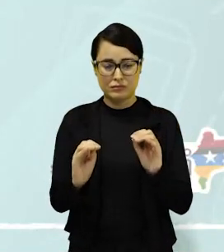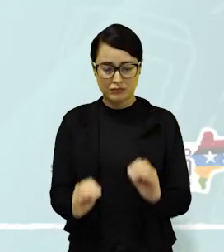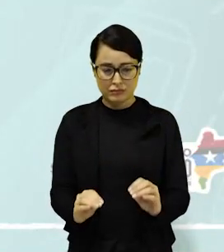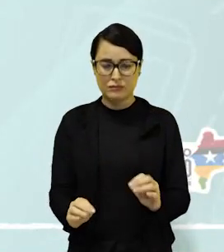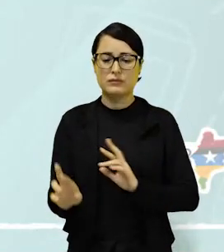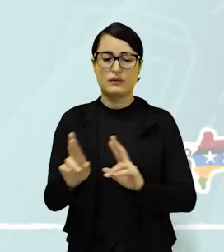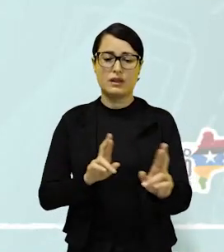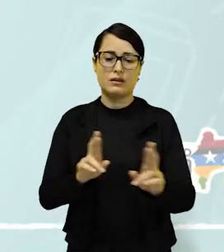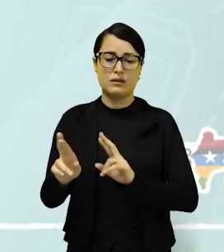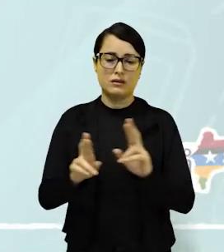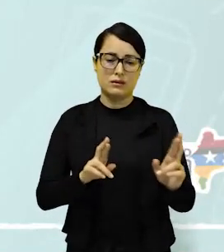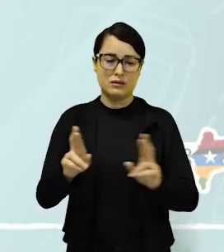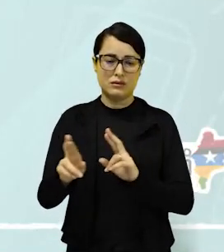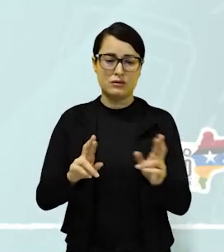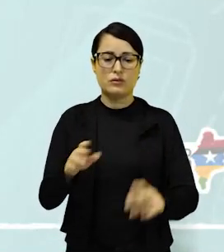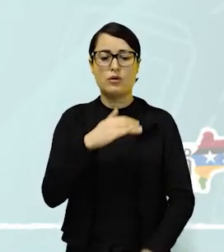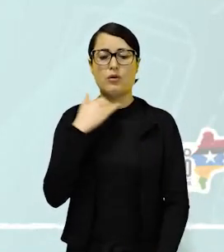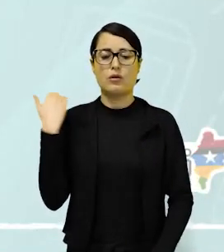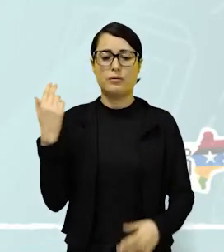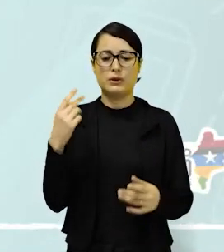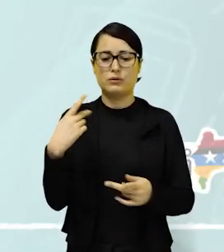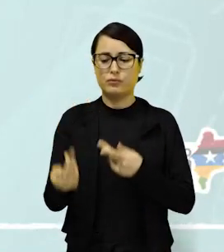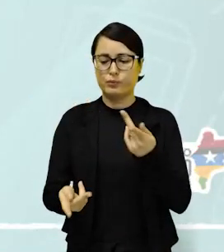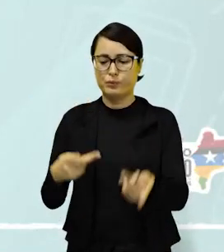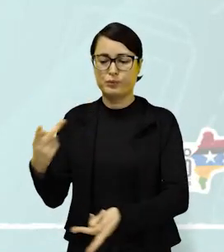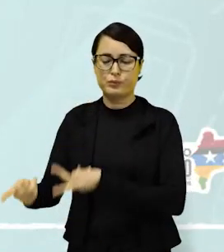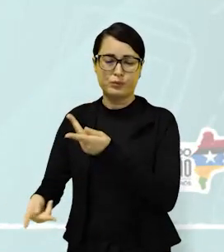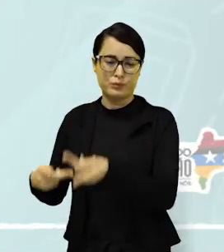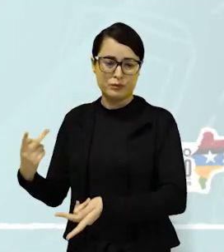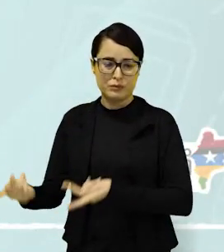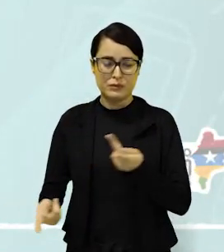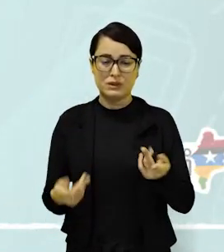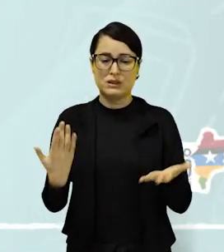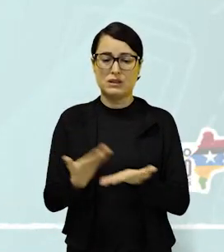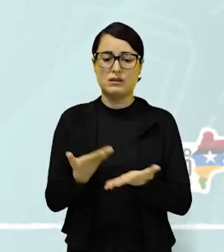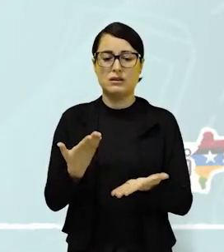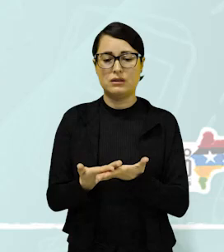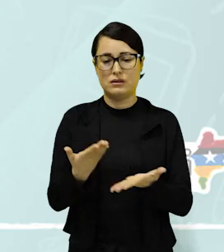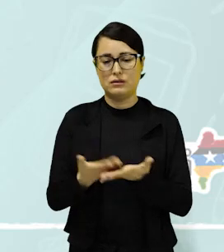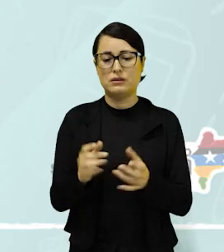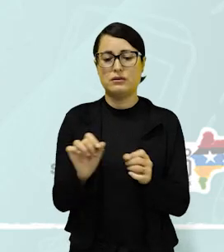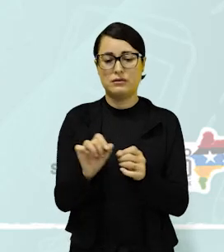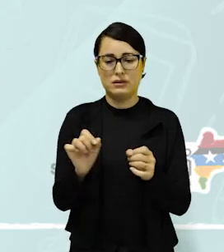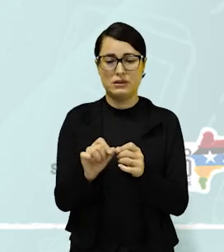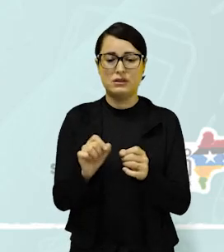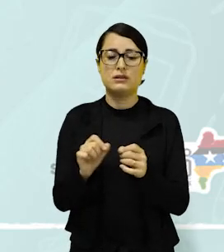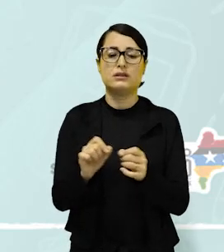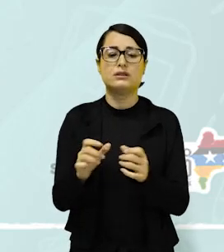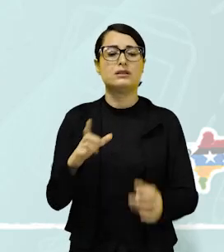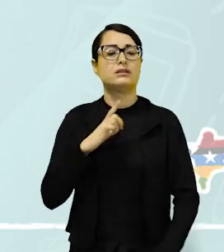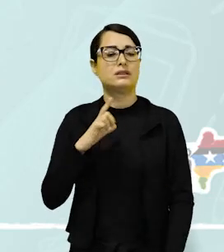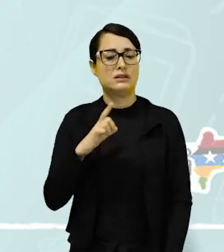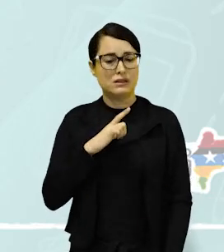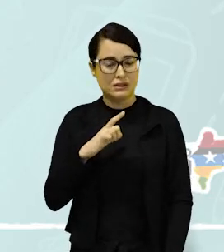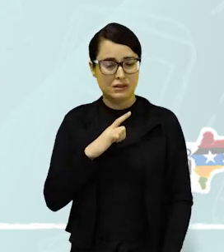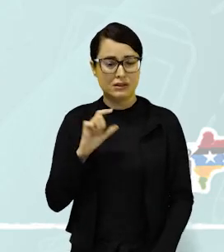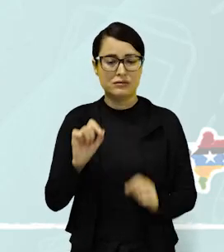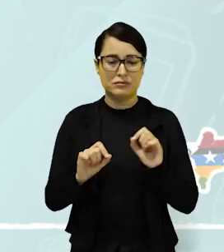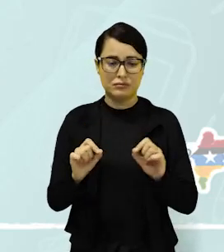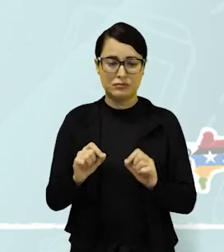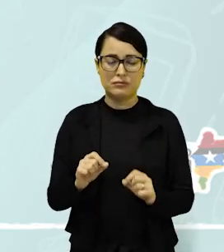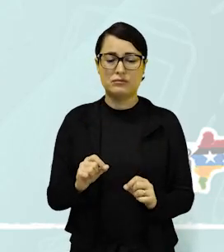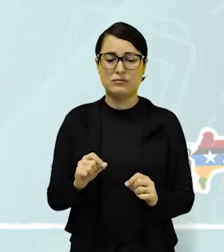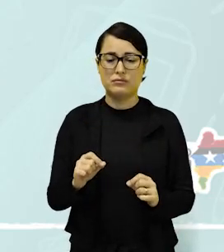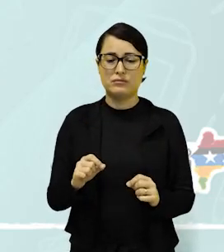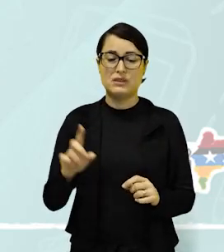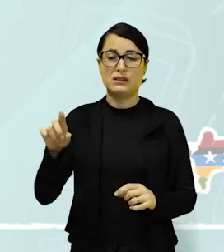relacionados aos óbitos, né? Olha só, nessa aula que eu produzi aqui, nós tínhamos esse número. Consequentemente, quando